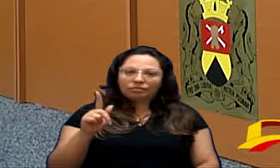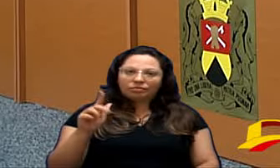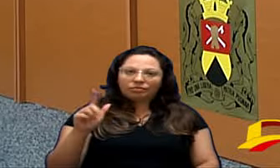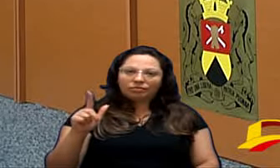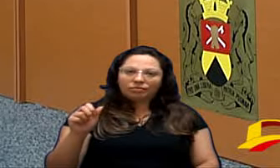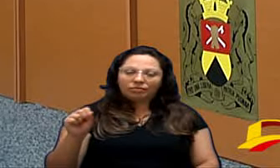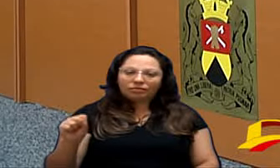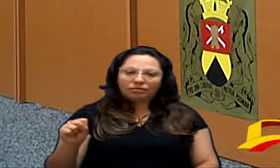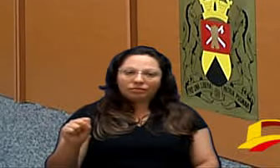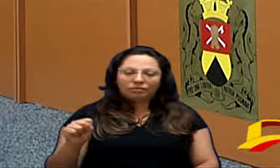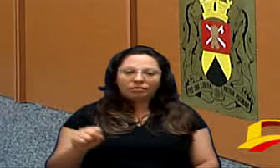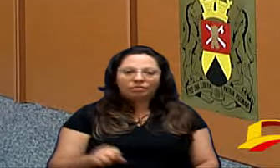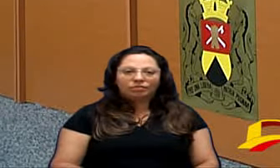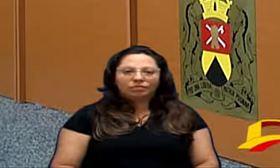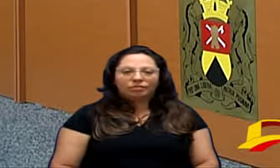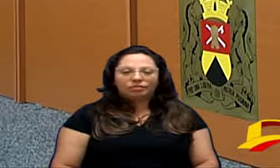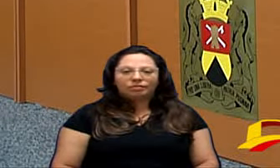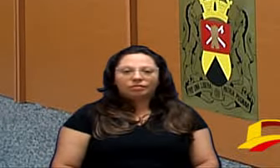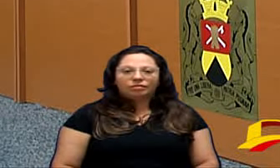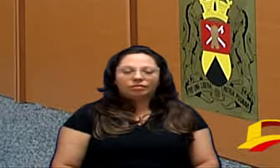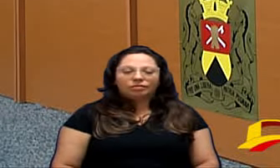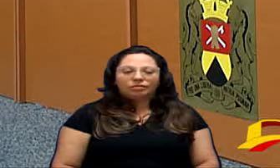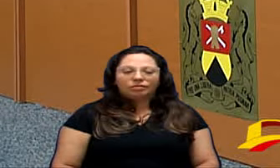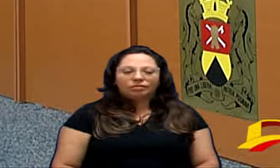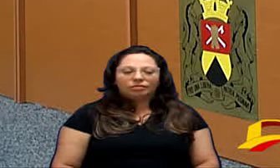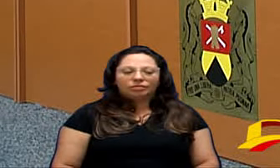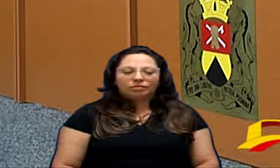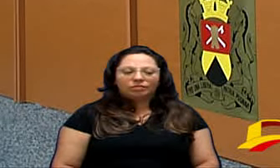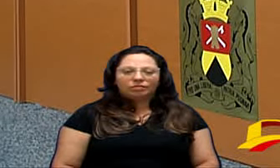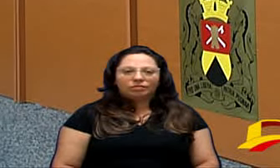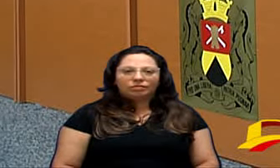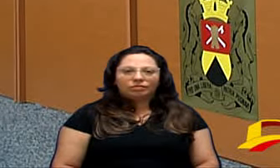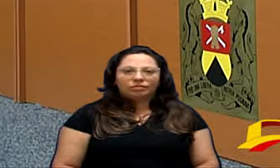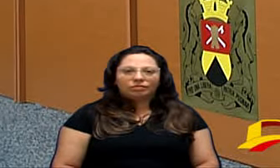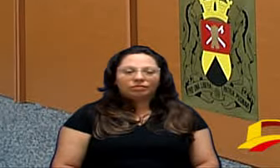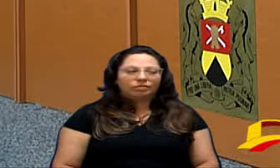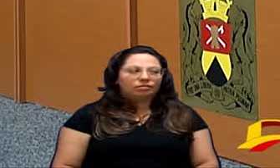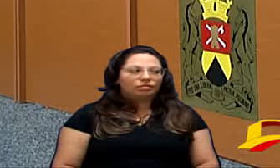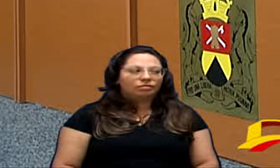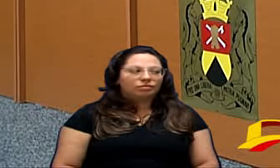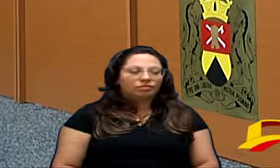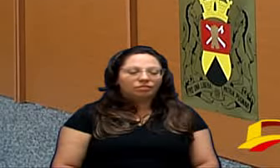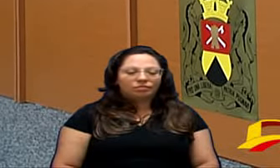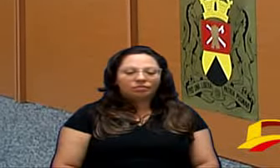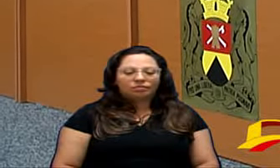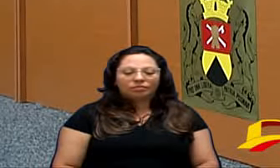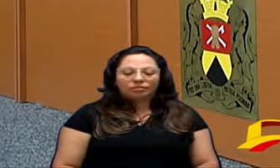almoçar coitado Dr Douglas vai ficar sem almoço mas eu já ganhei o almoço